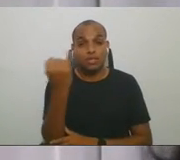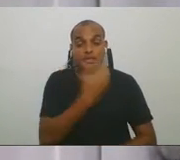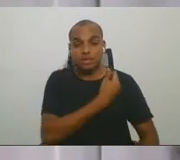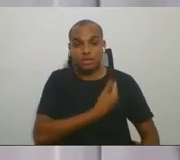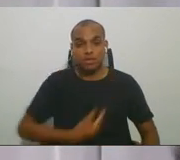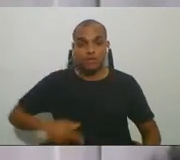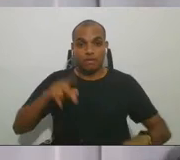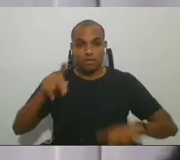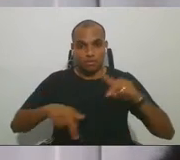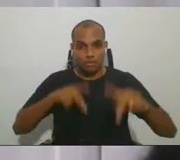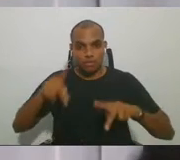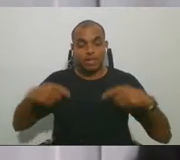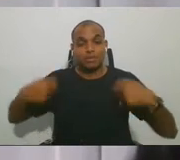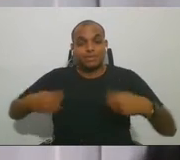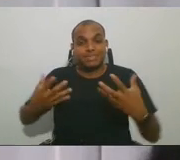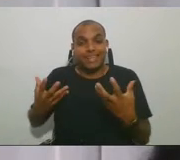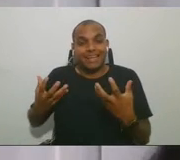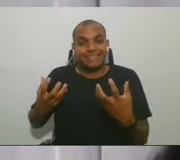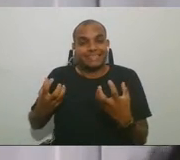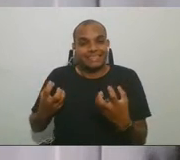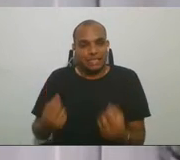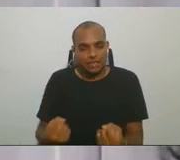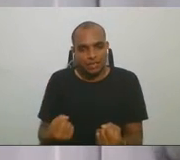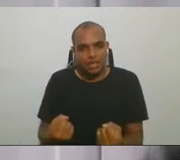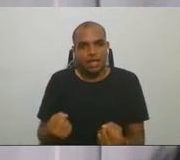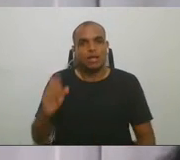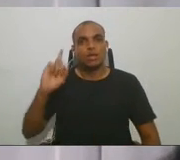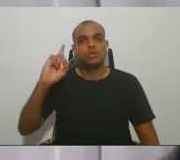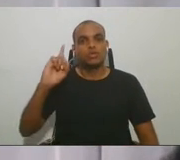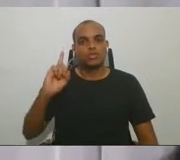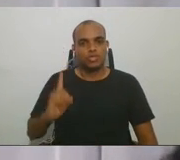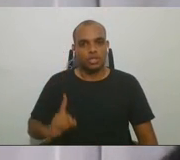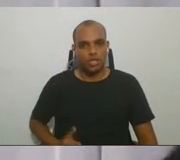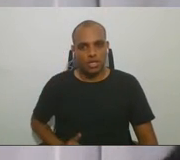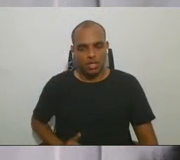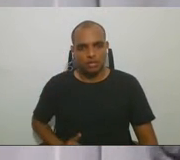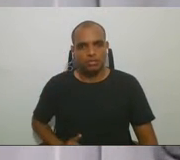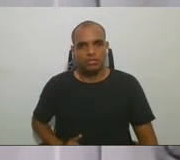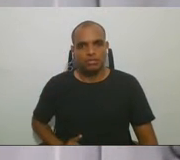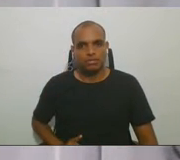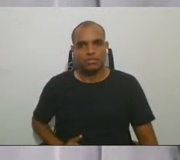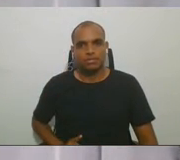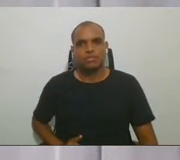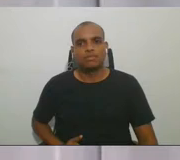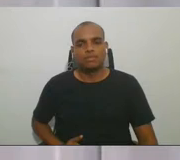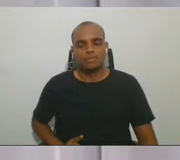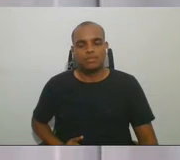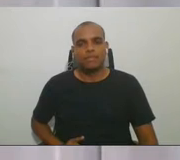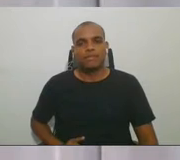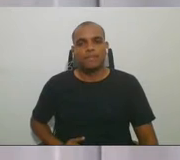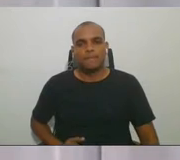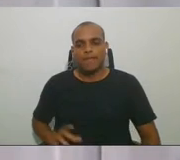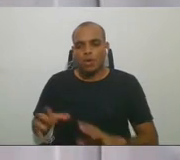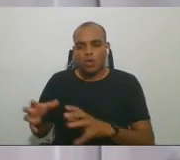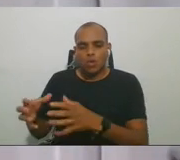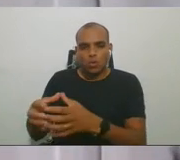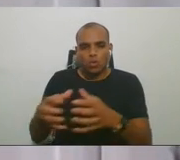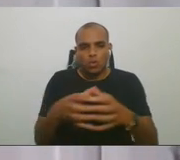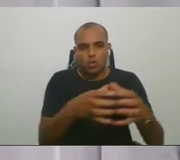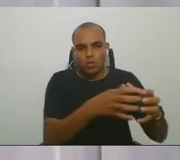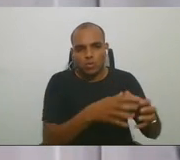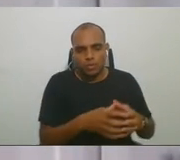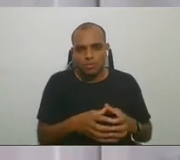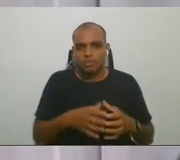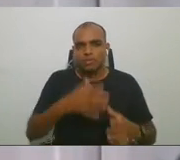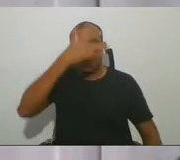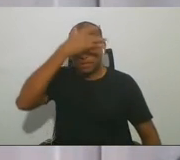popular reconheça o direito fundamental dos corpos das pessoas